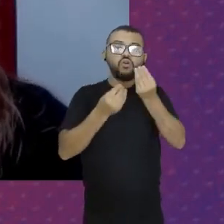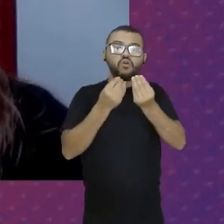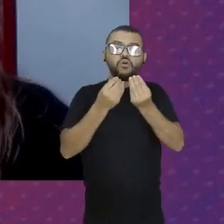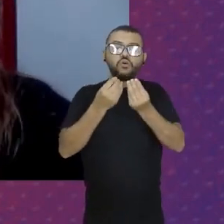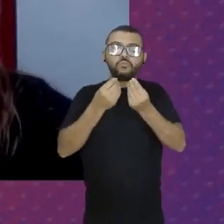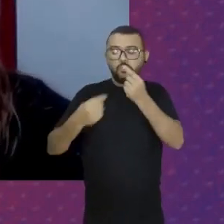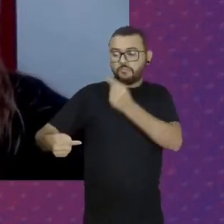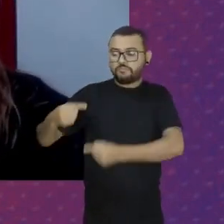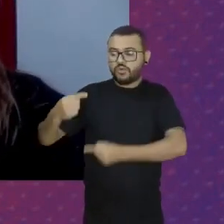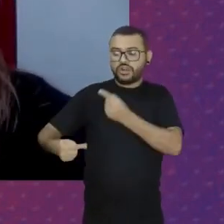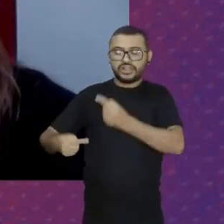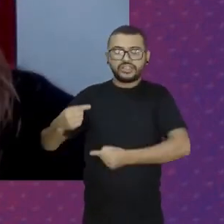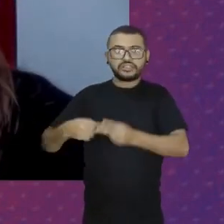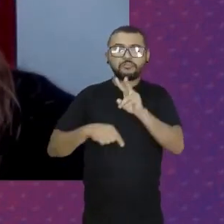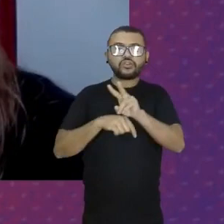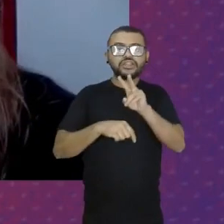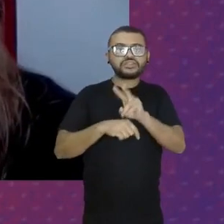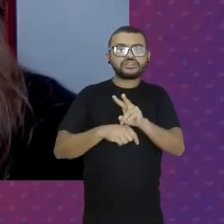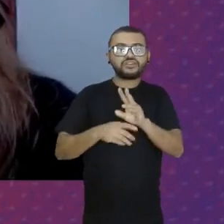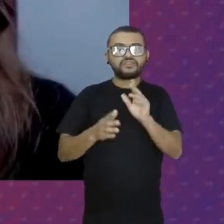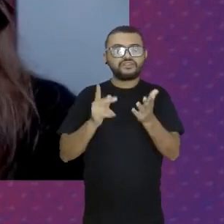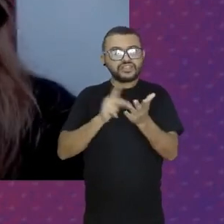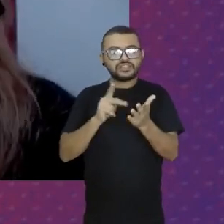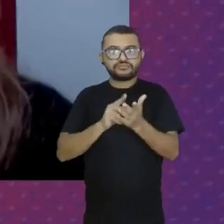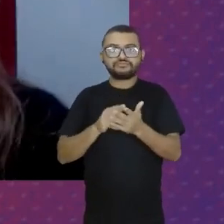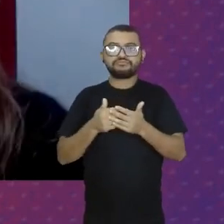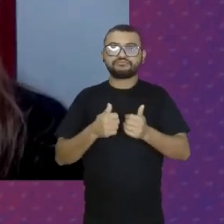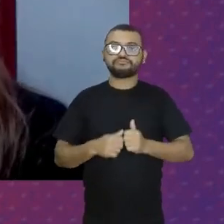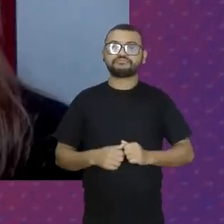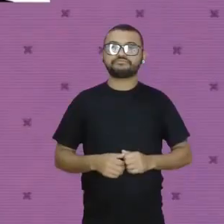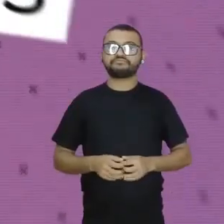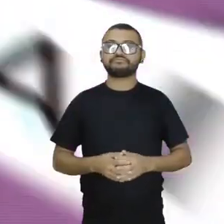de cuidado que seja geradora de igualdade.